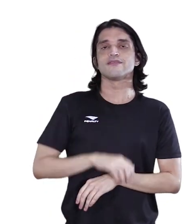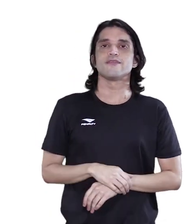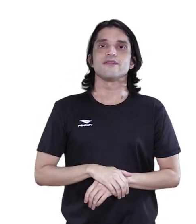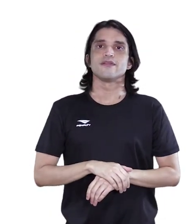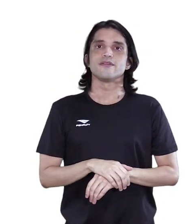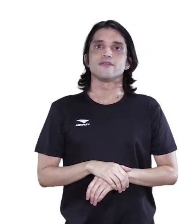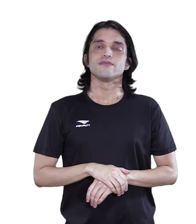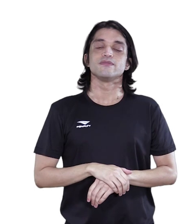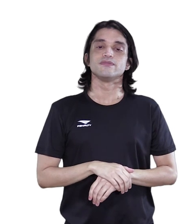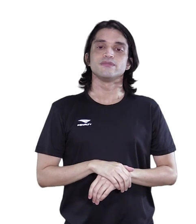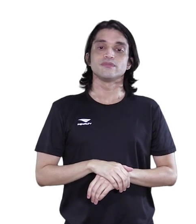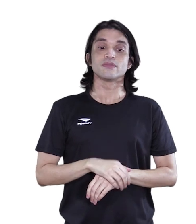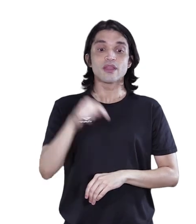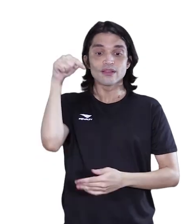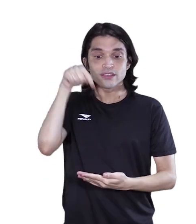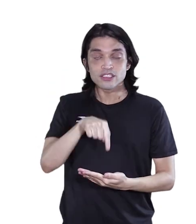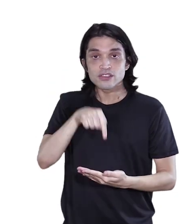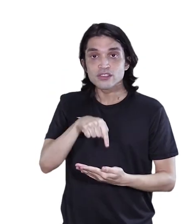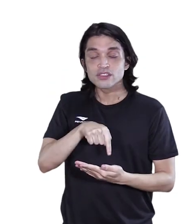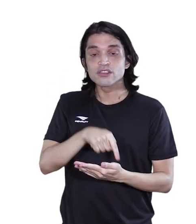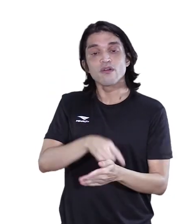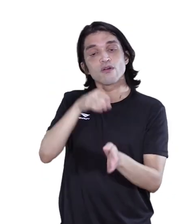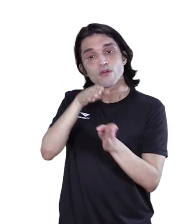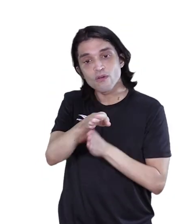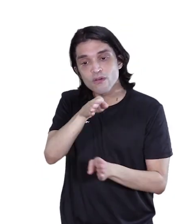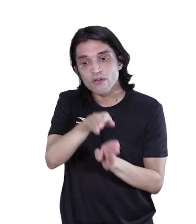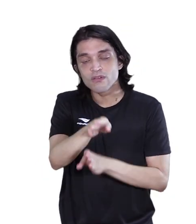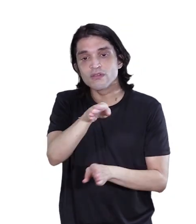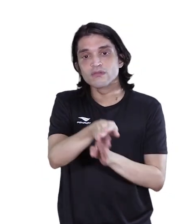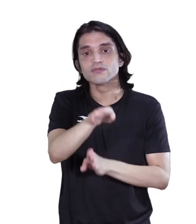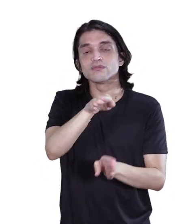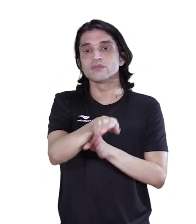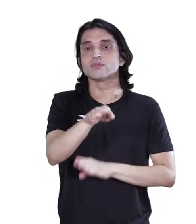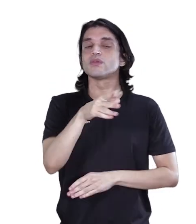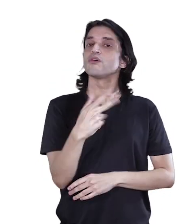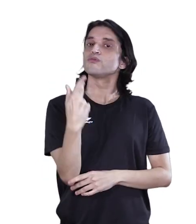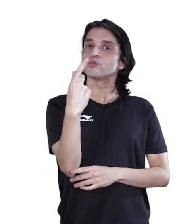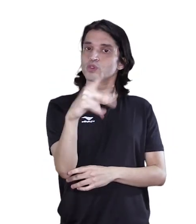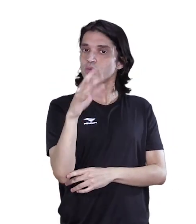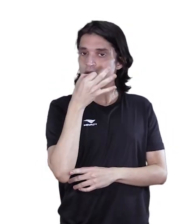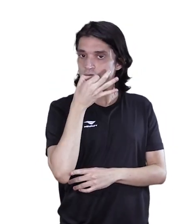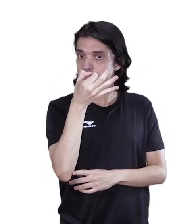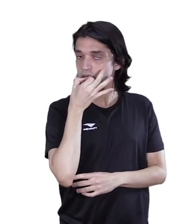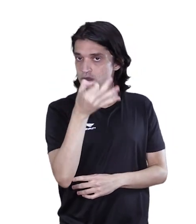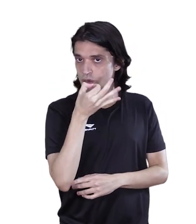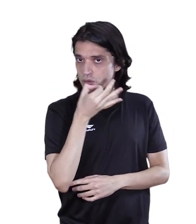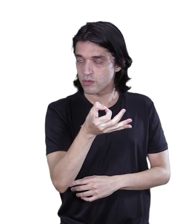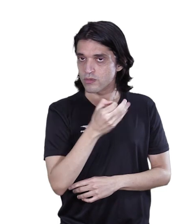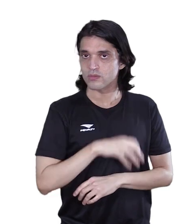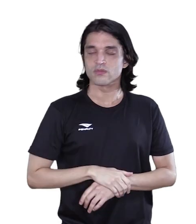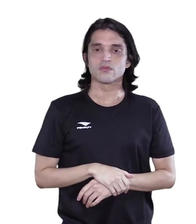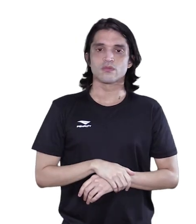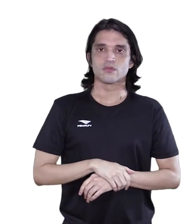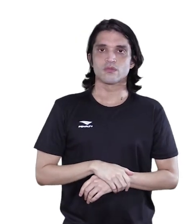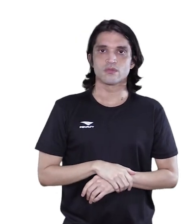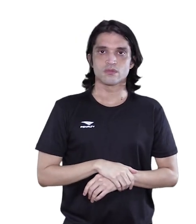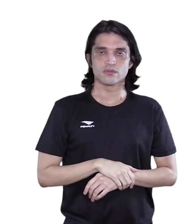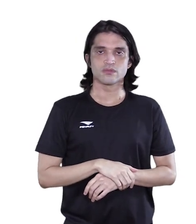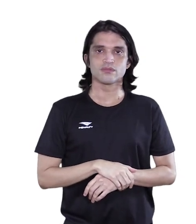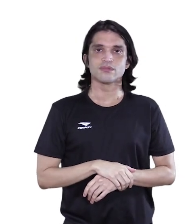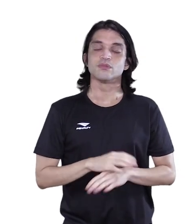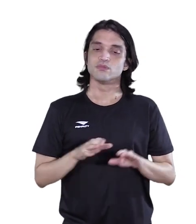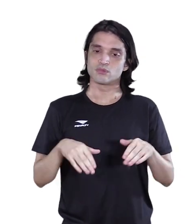convencer alguém sobre o seu ponto de vista. Então, na hora de defender uma opinião em sua redação, se preocupe